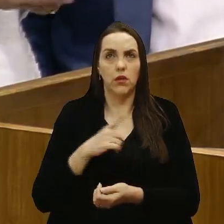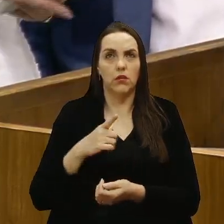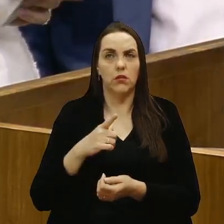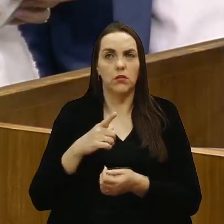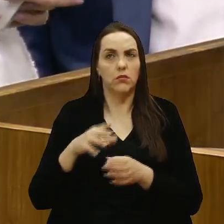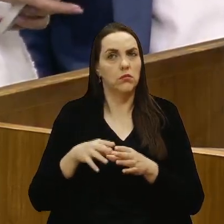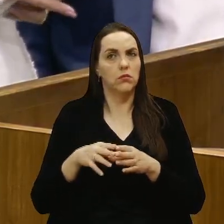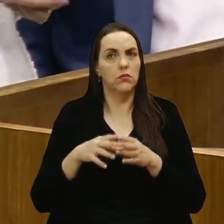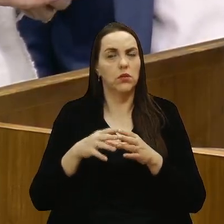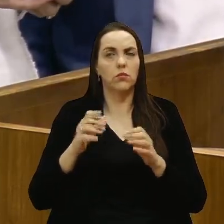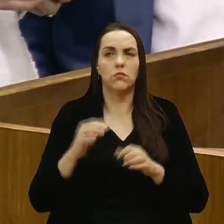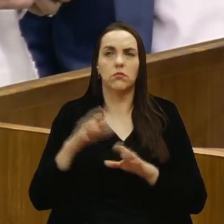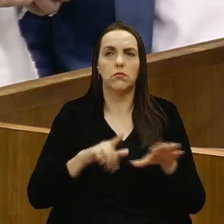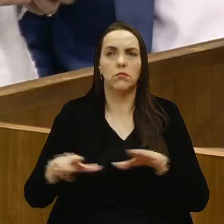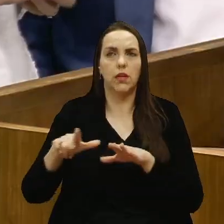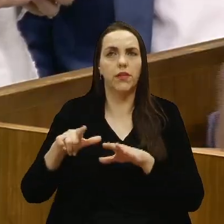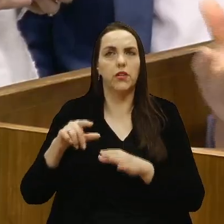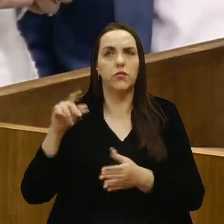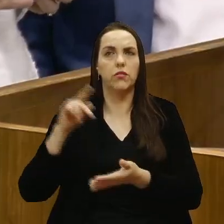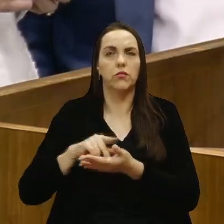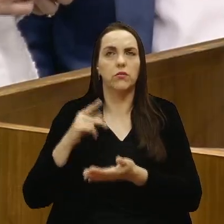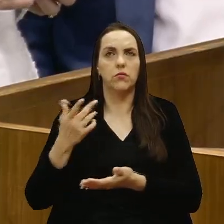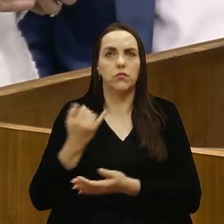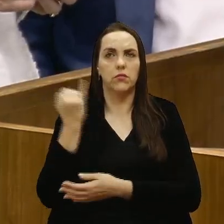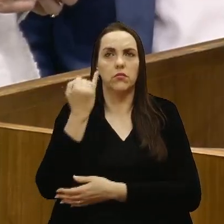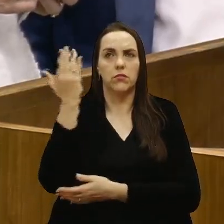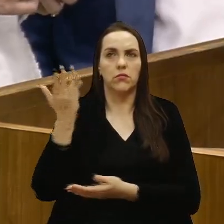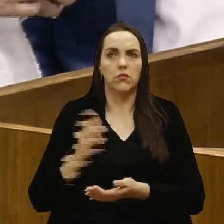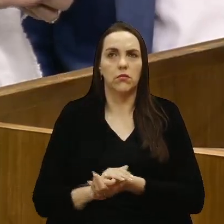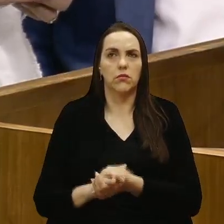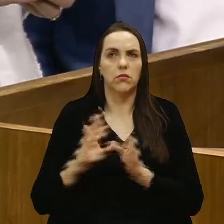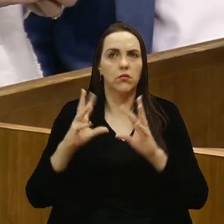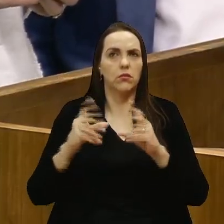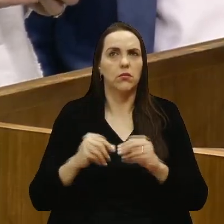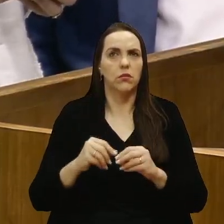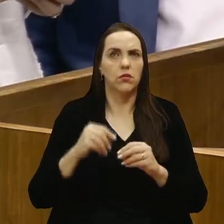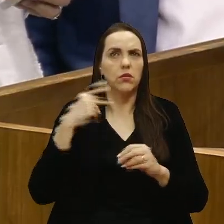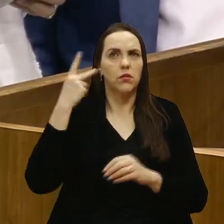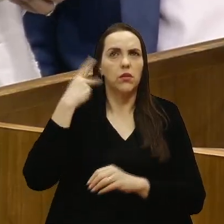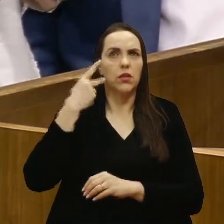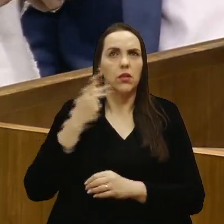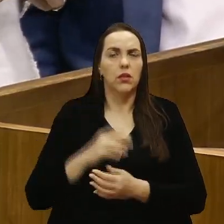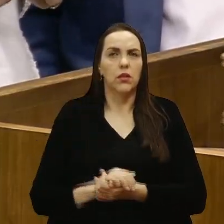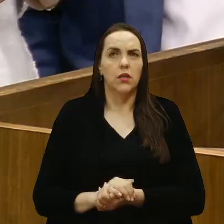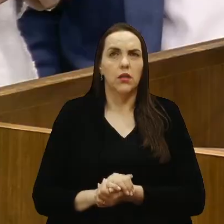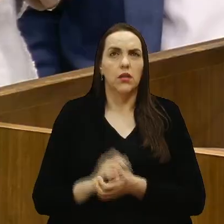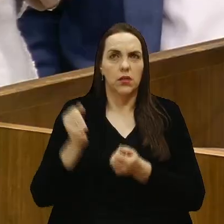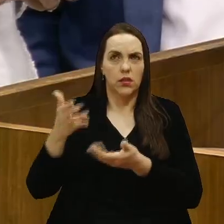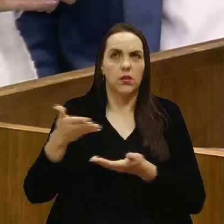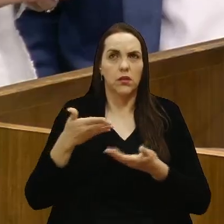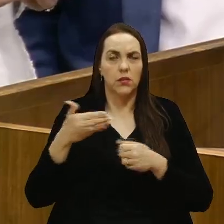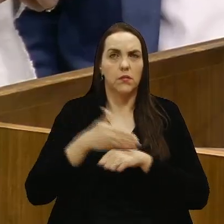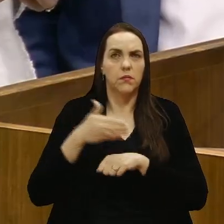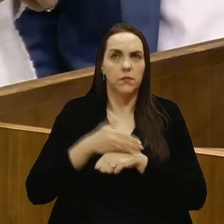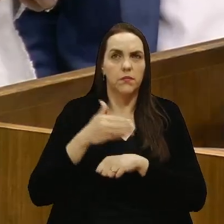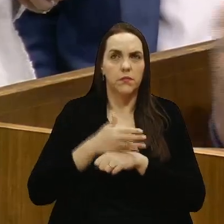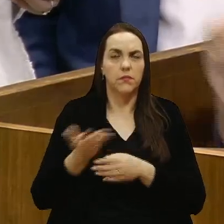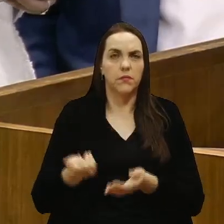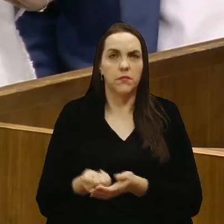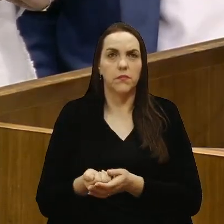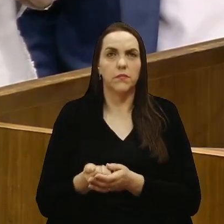que é uma semana importante, então convidamos a todos os vereadores que participem, enfim, a comunidade que participe